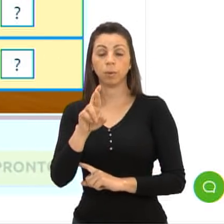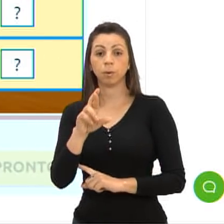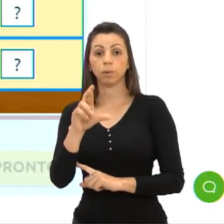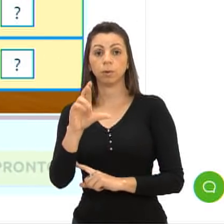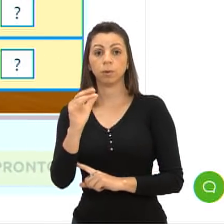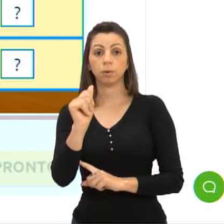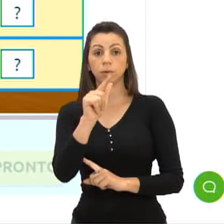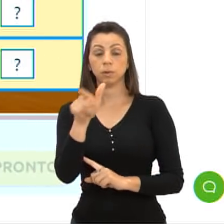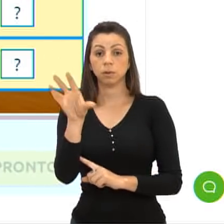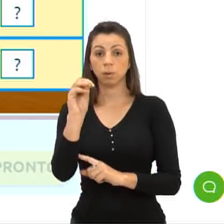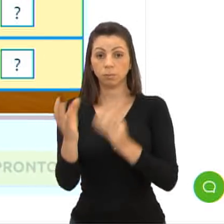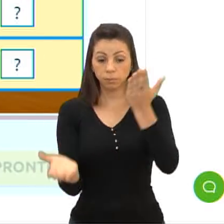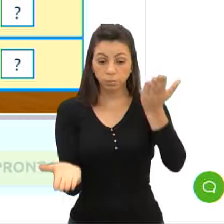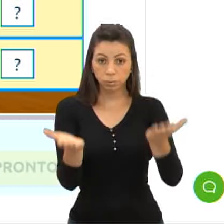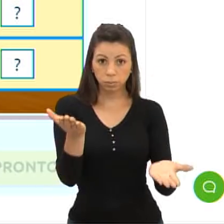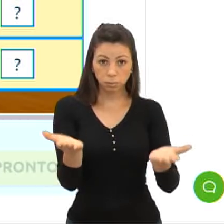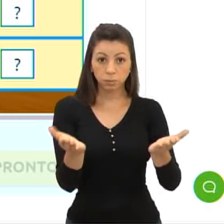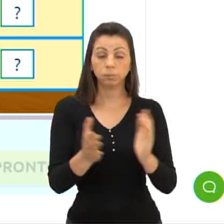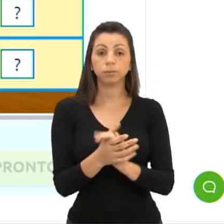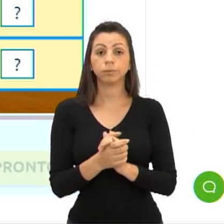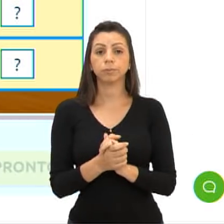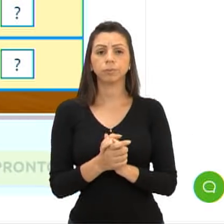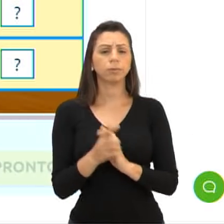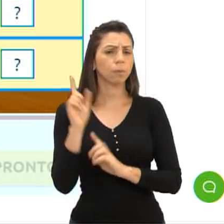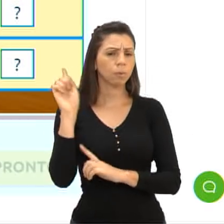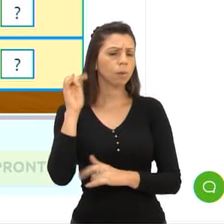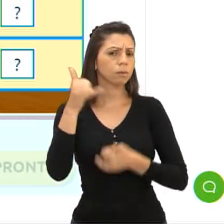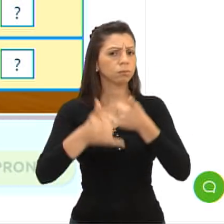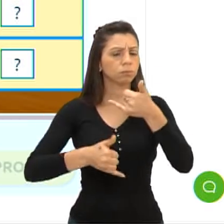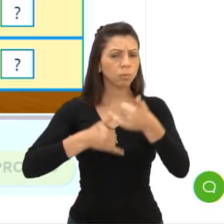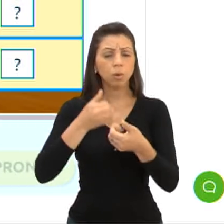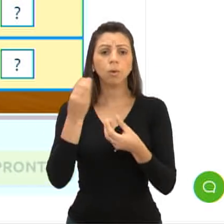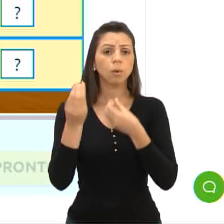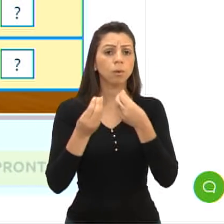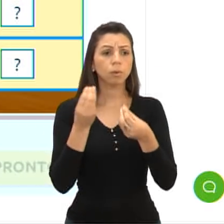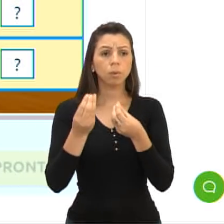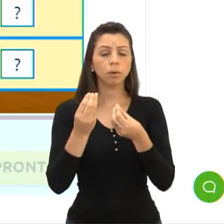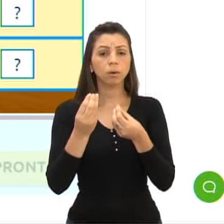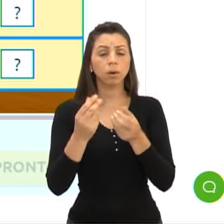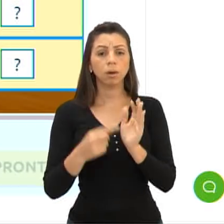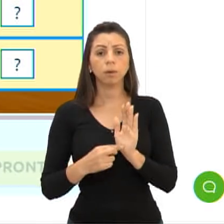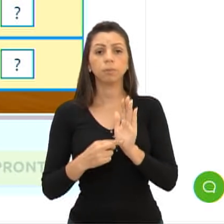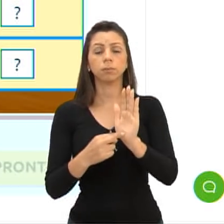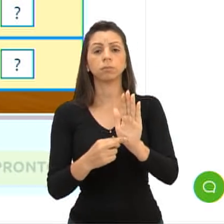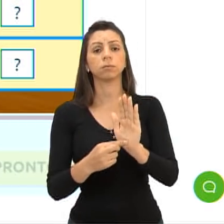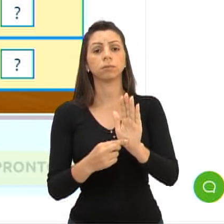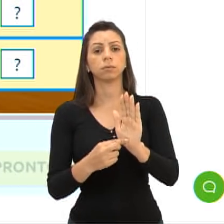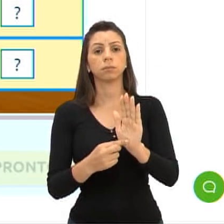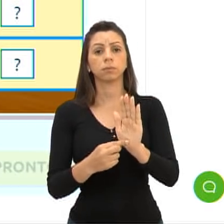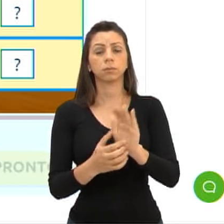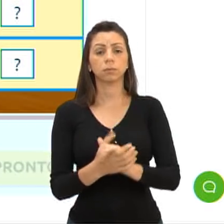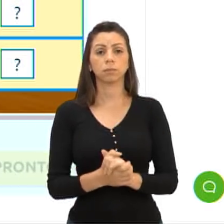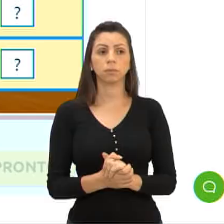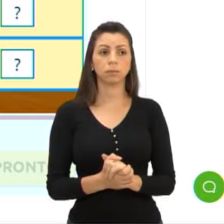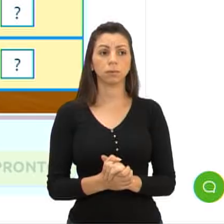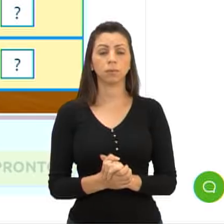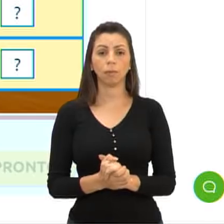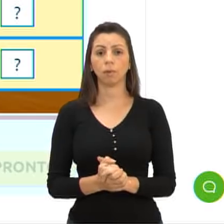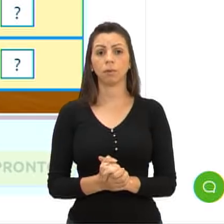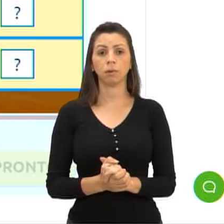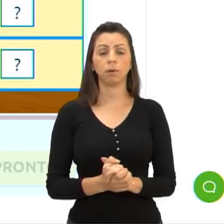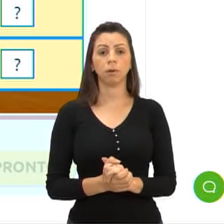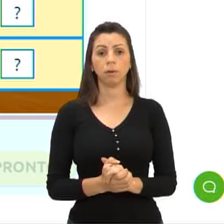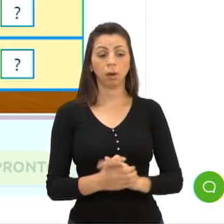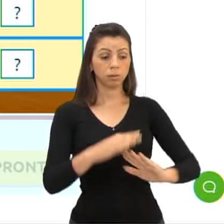de proporcionalidade. Veja nesse jogo aonde ele apresenta para vocês algumas situações